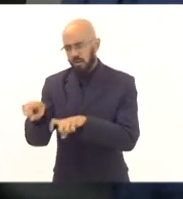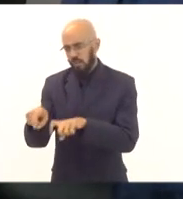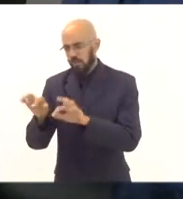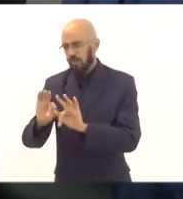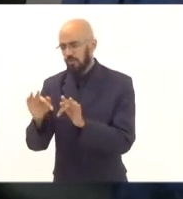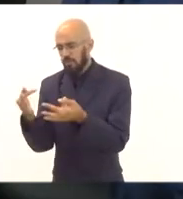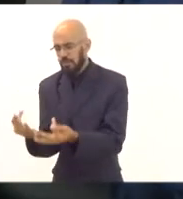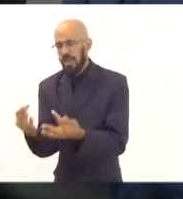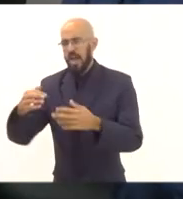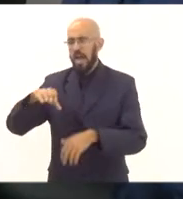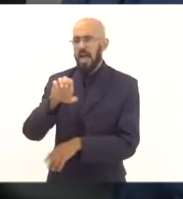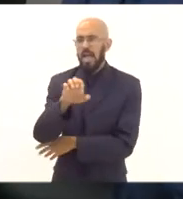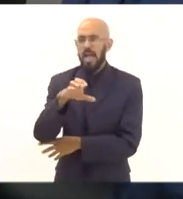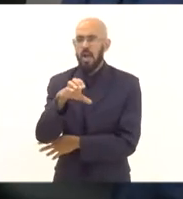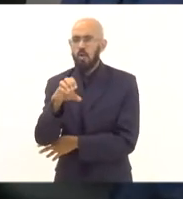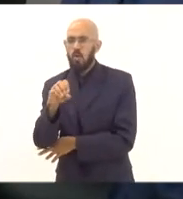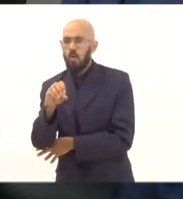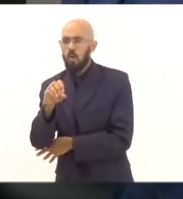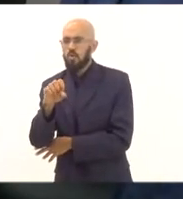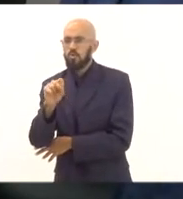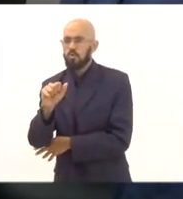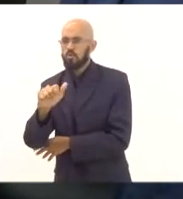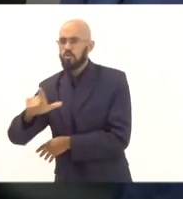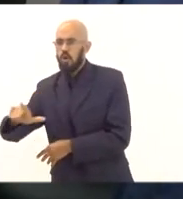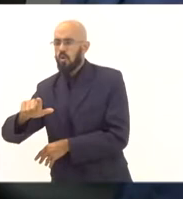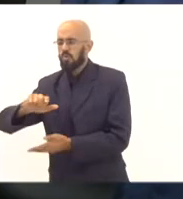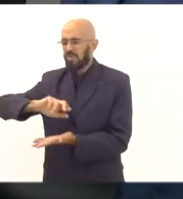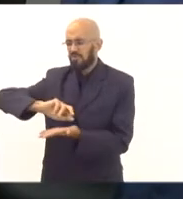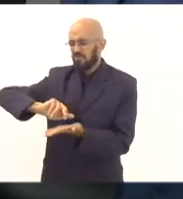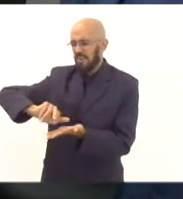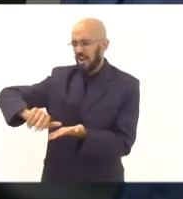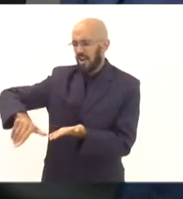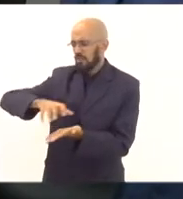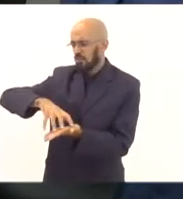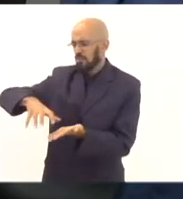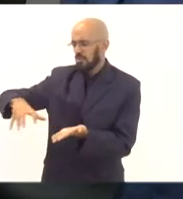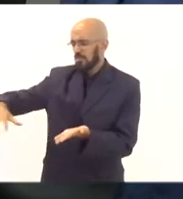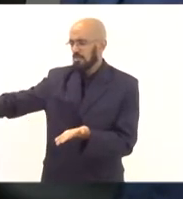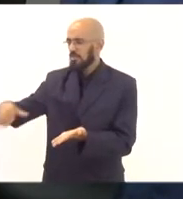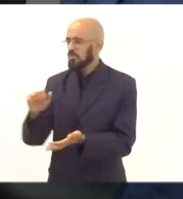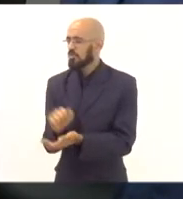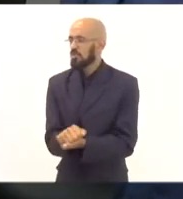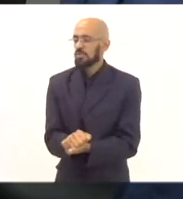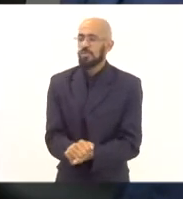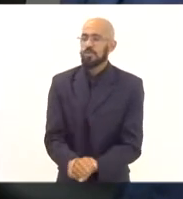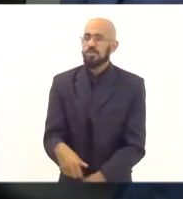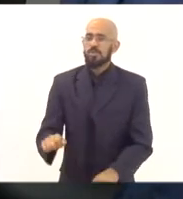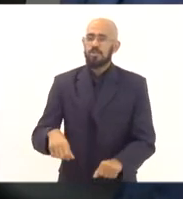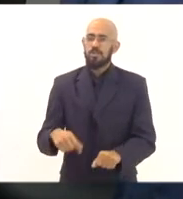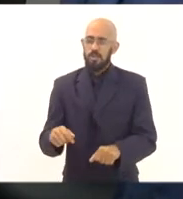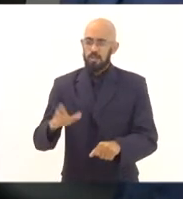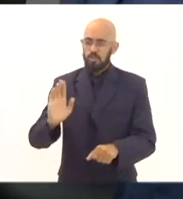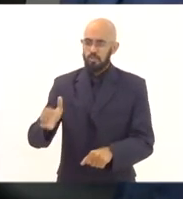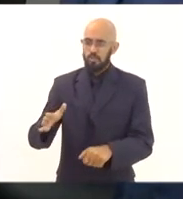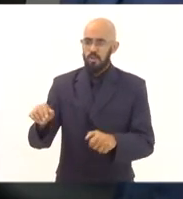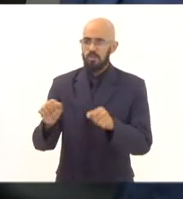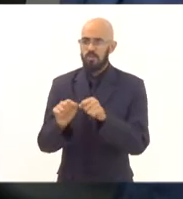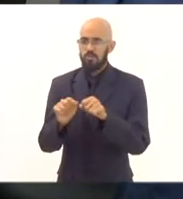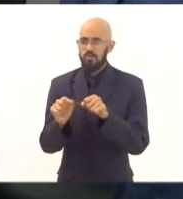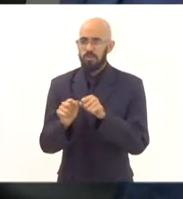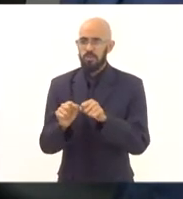é que o sol de ter diversos segmentos Inclusive a gente compareceu já uma audiência pública